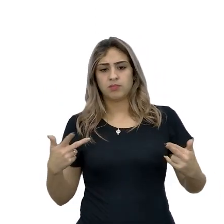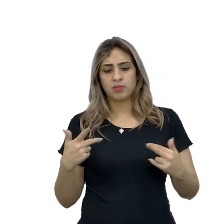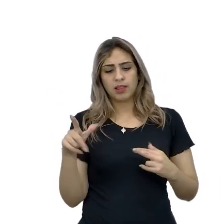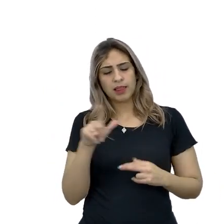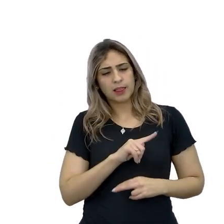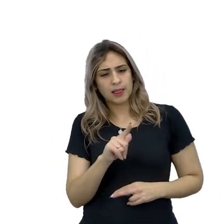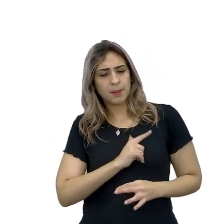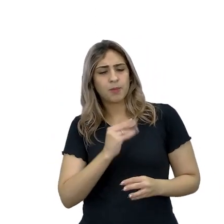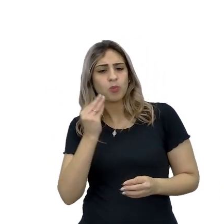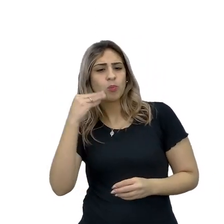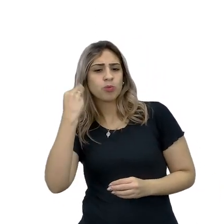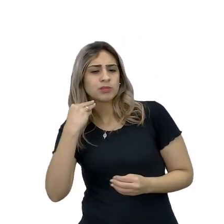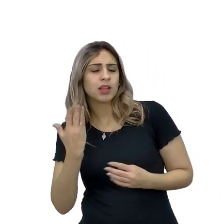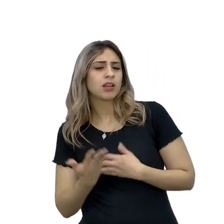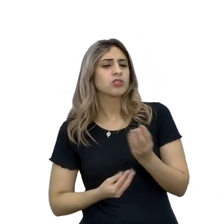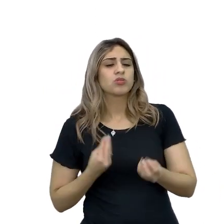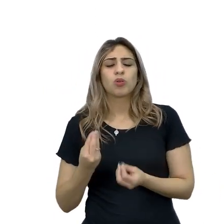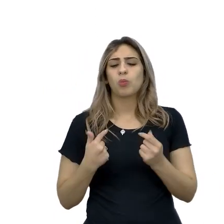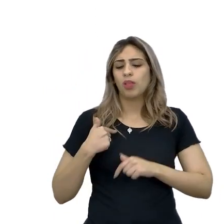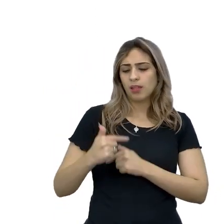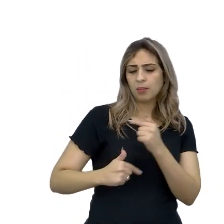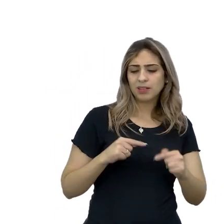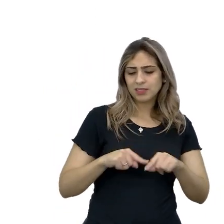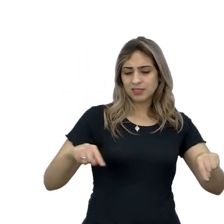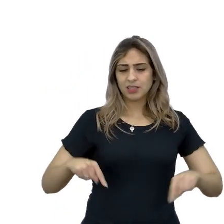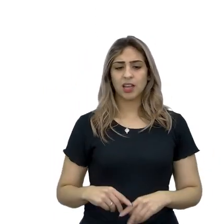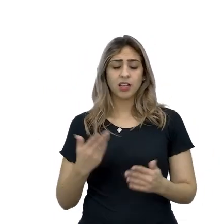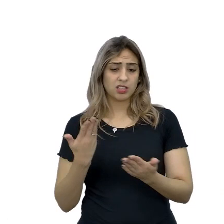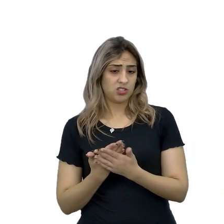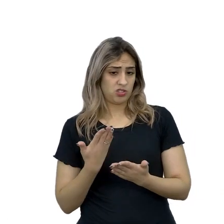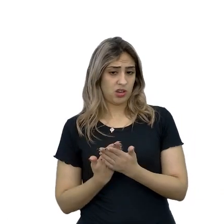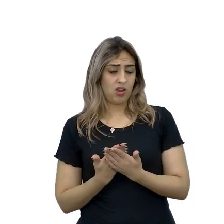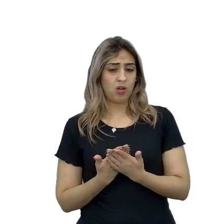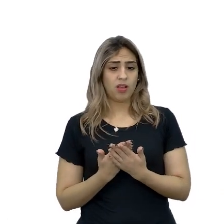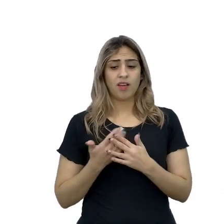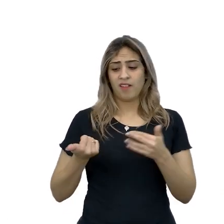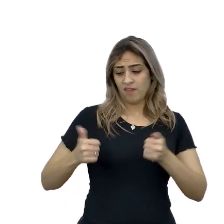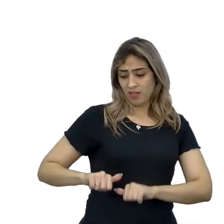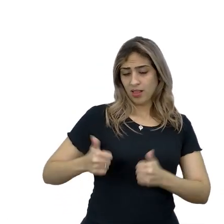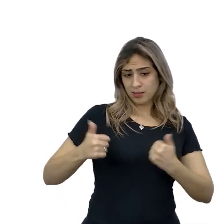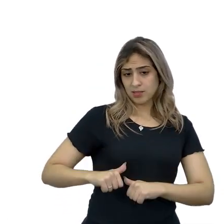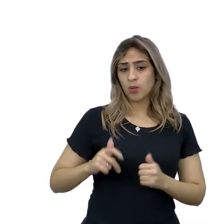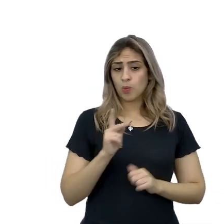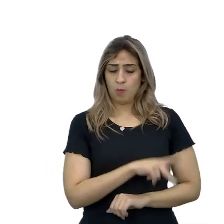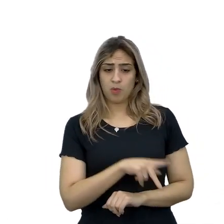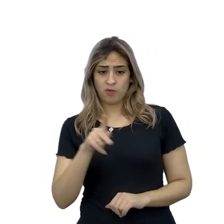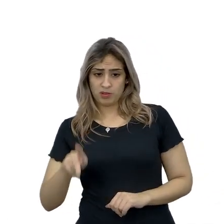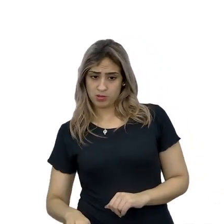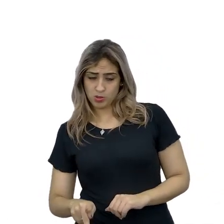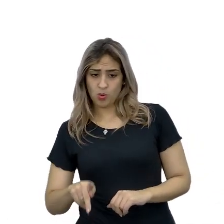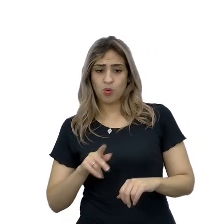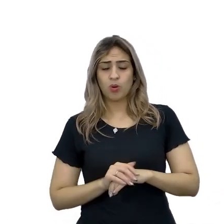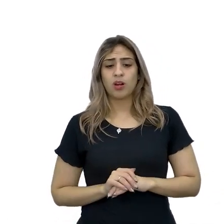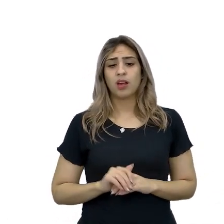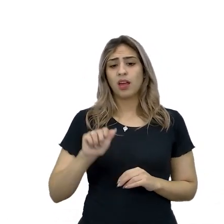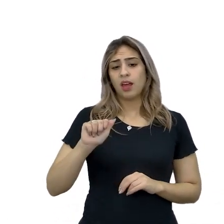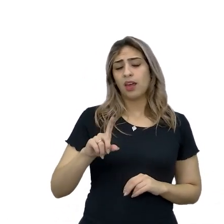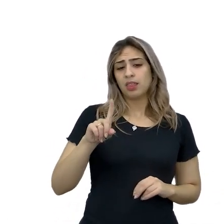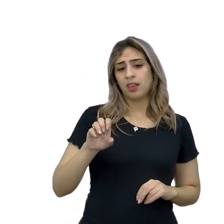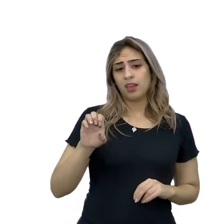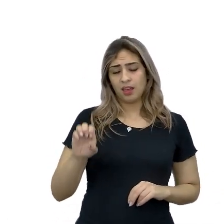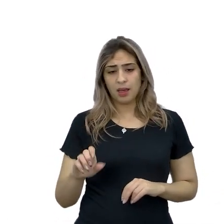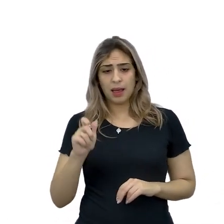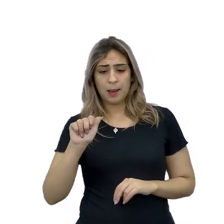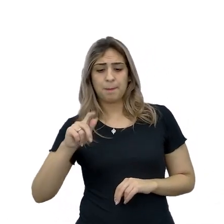temos a possibilidade, né, de trabalhar em sala de aula, né, as avaliações do professor, a ADE,